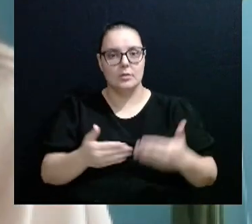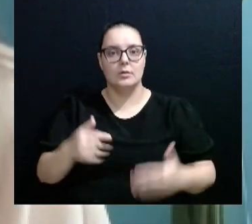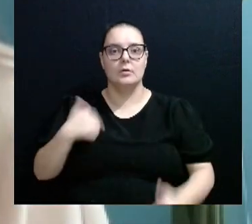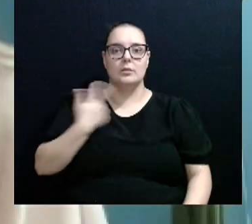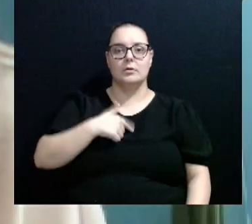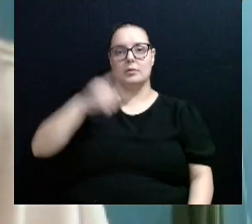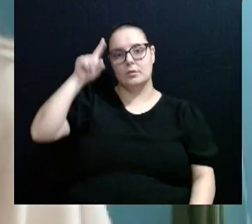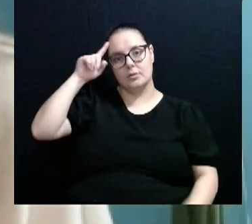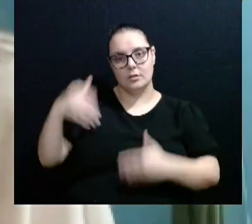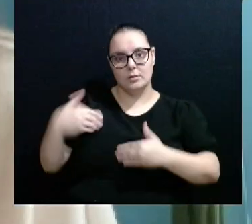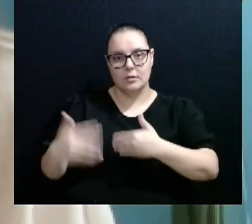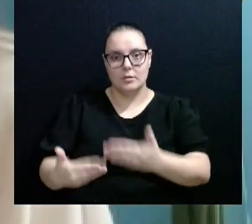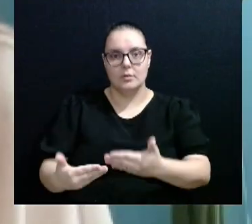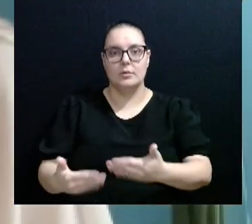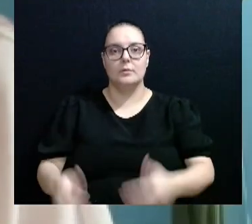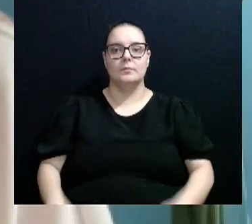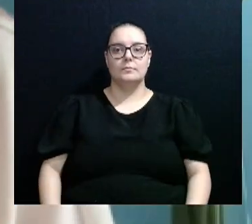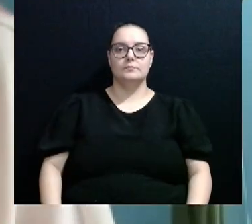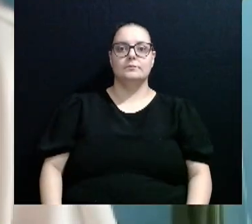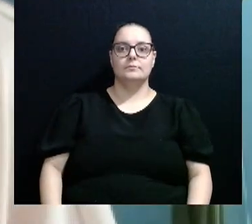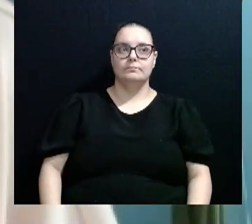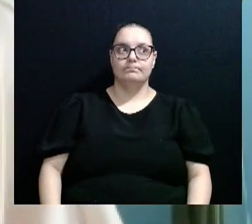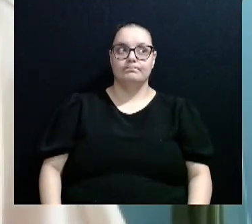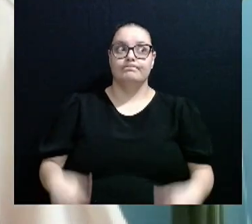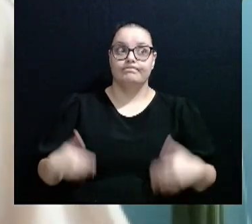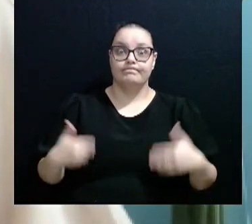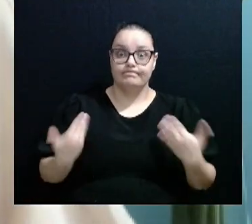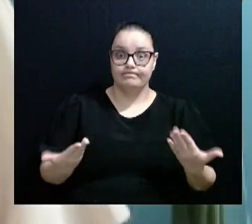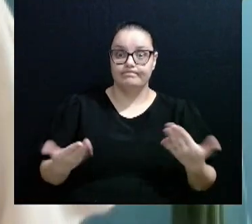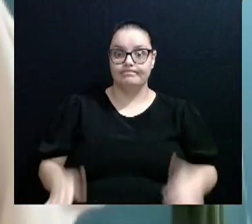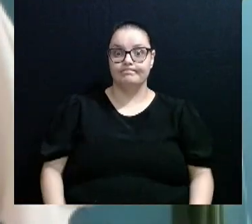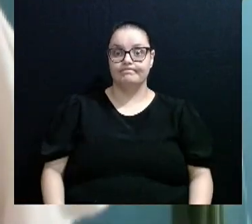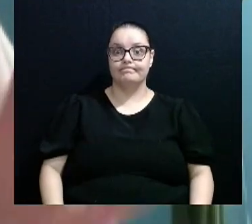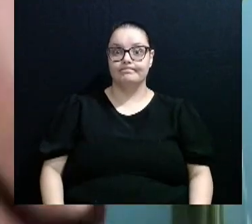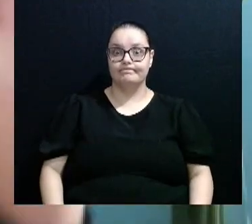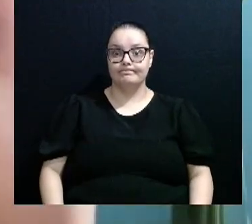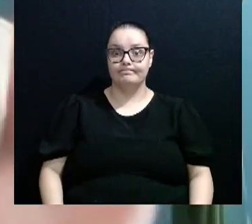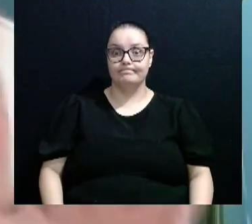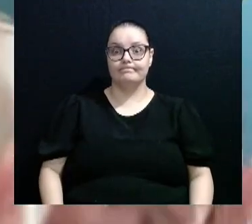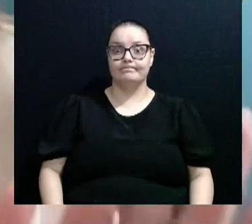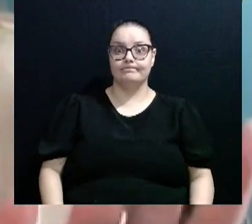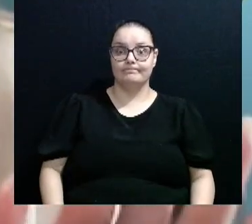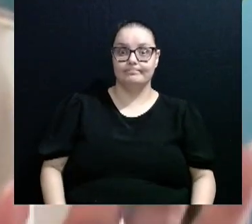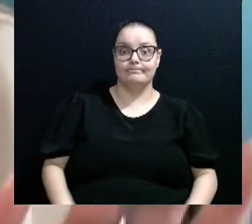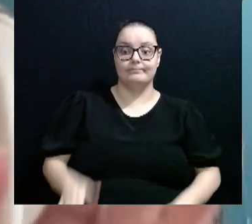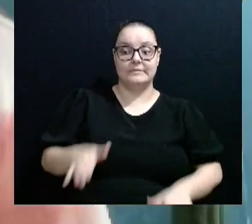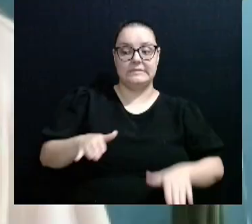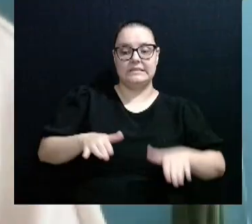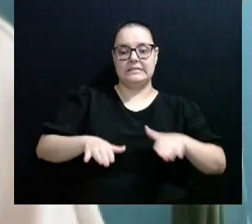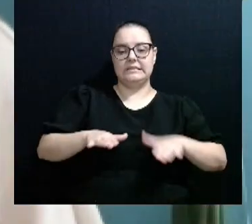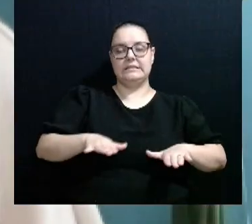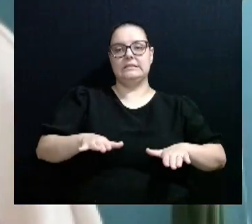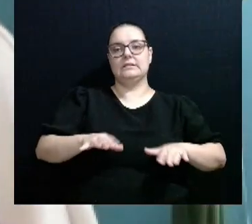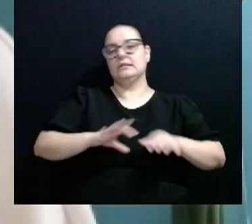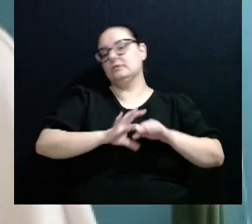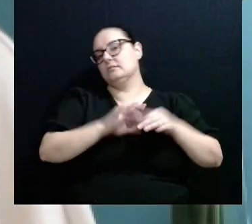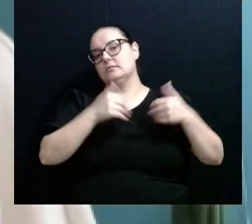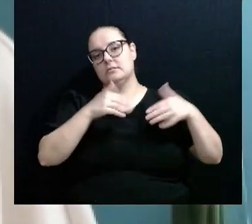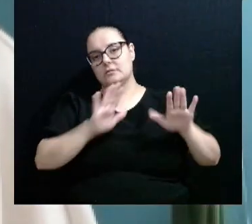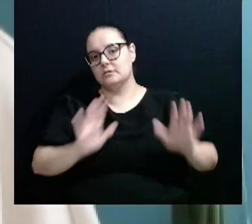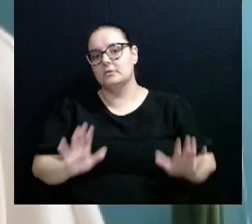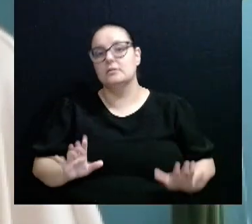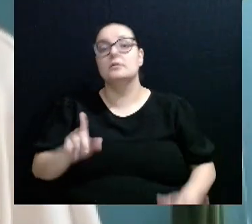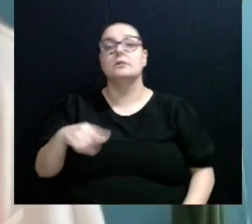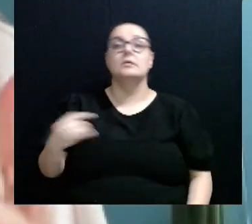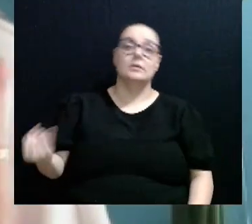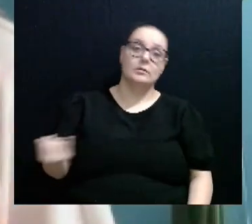a gente fique, né, naquela... deixou para lá. Então, é importante que,